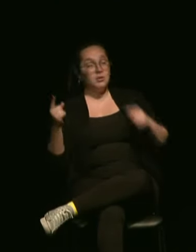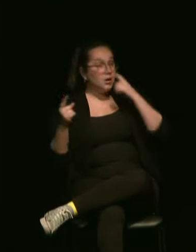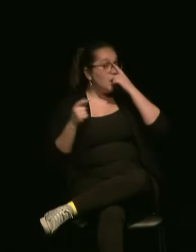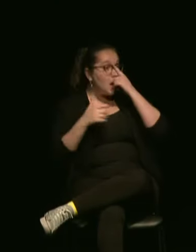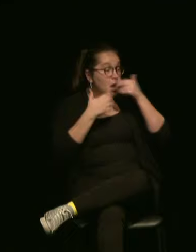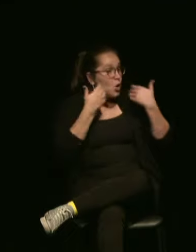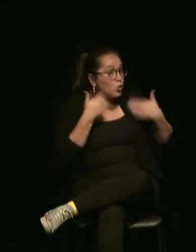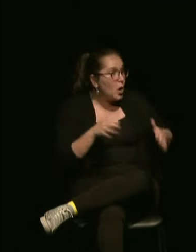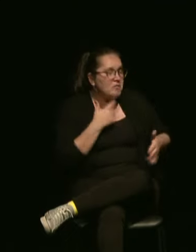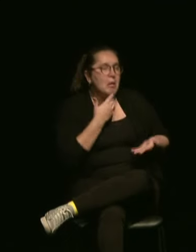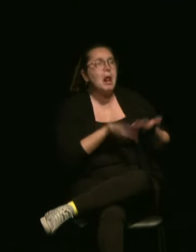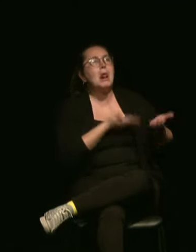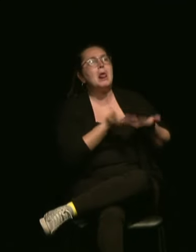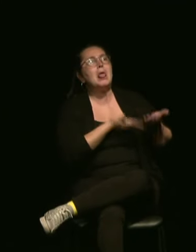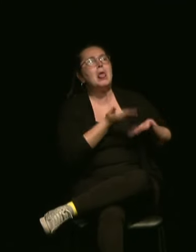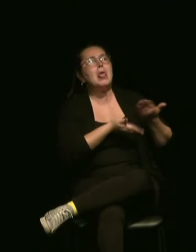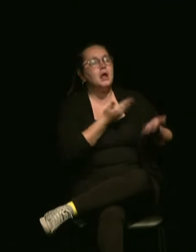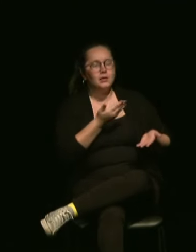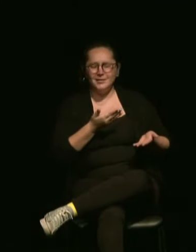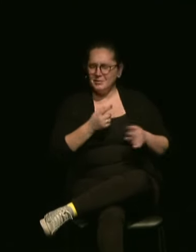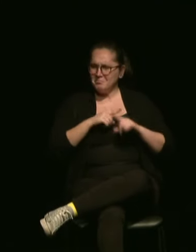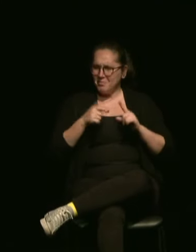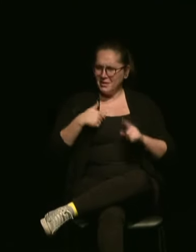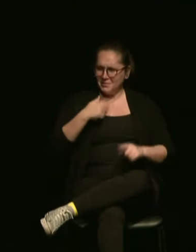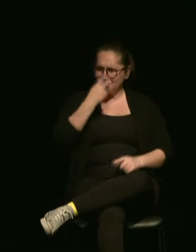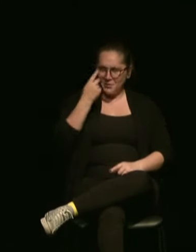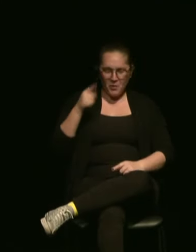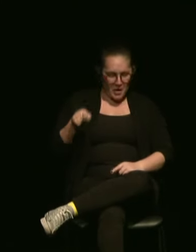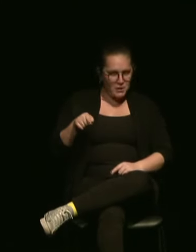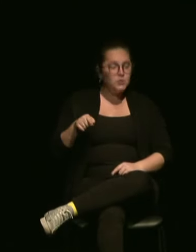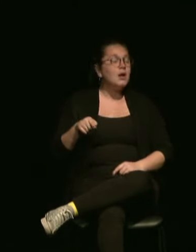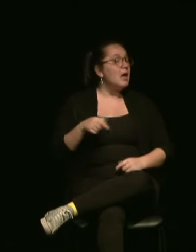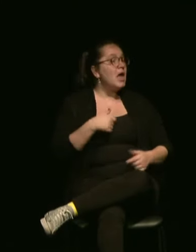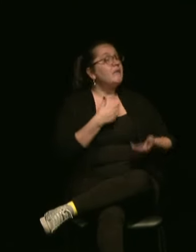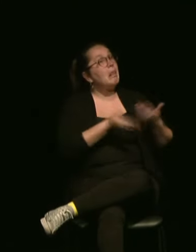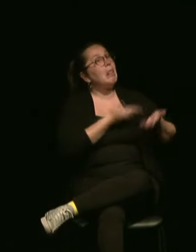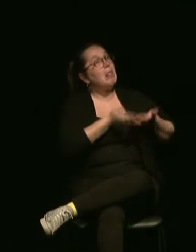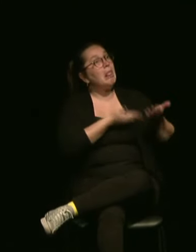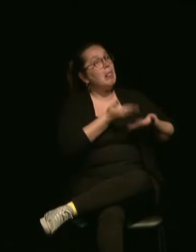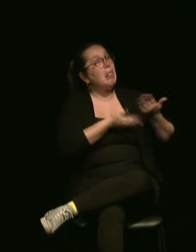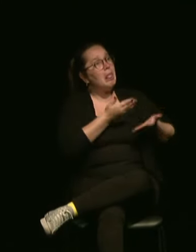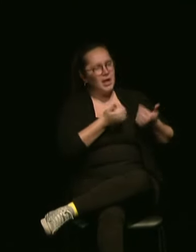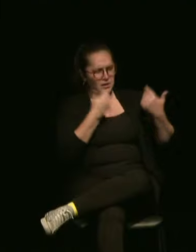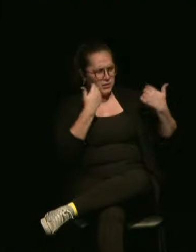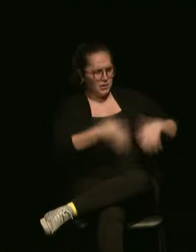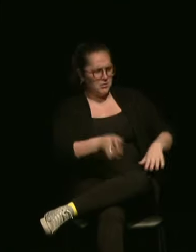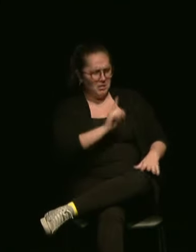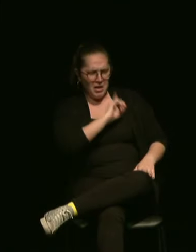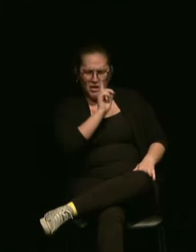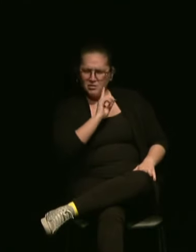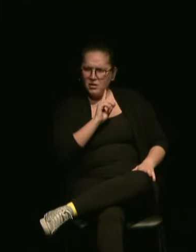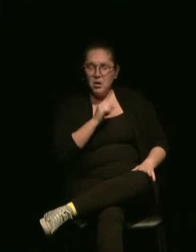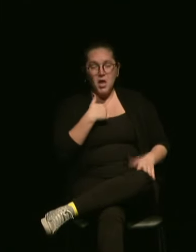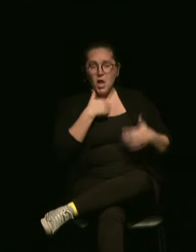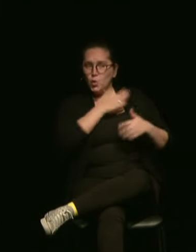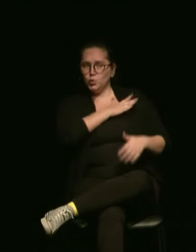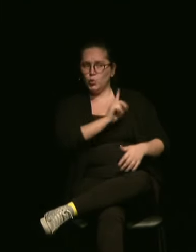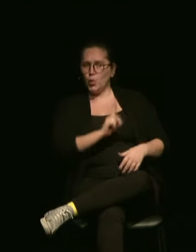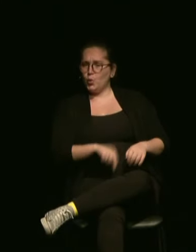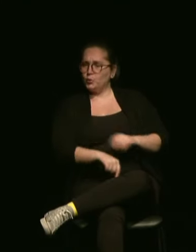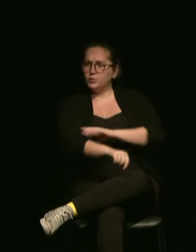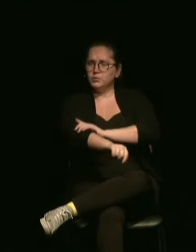gosto de adular. Nojenta é quem adula, é isso? É, gente aduladora que é chaleira. Chaleira. Eu não gosto de adular